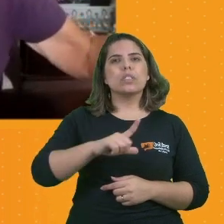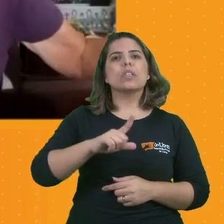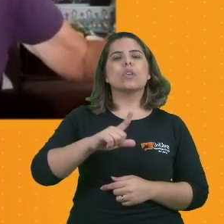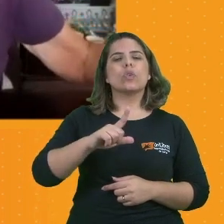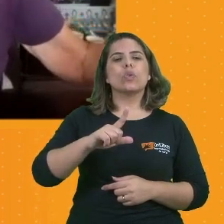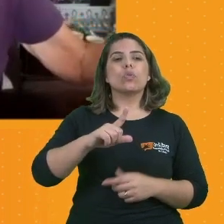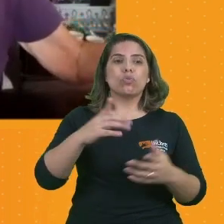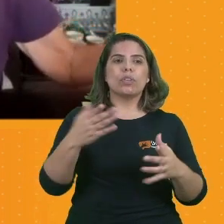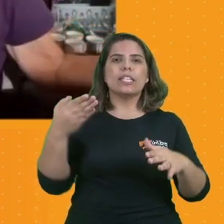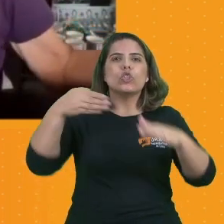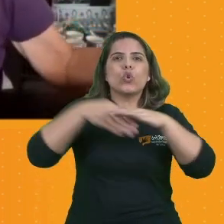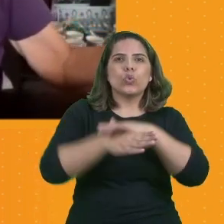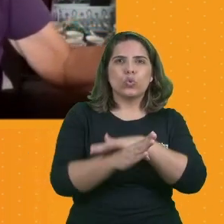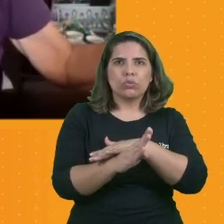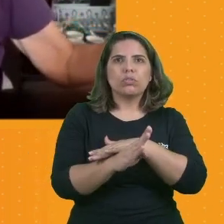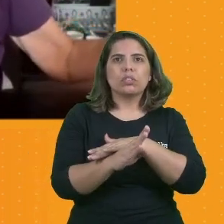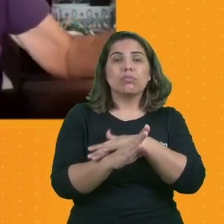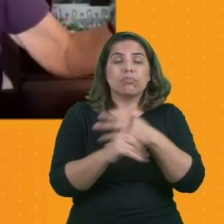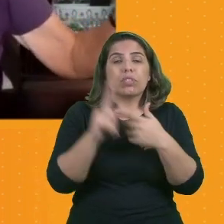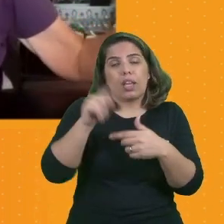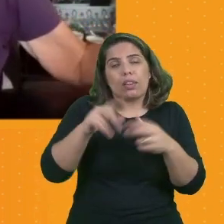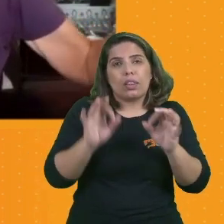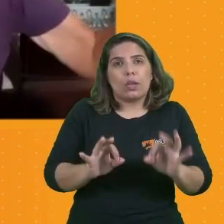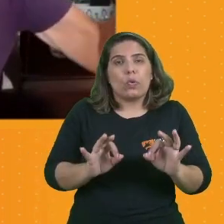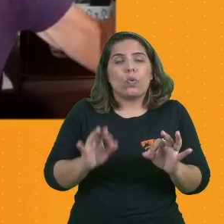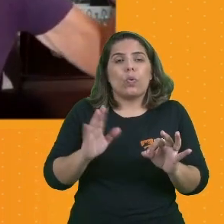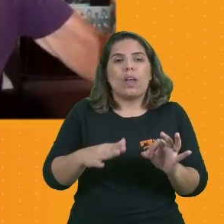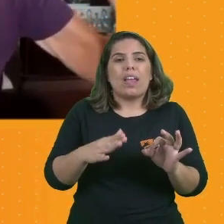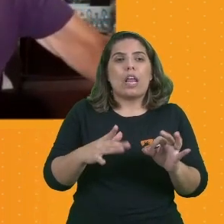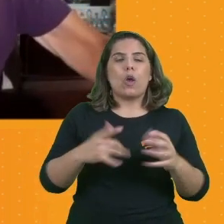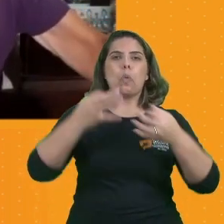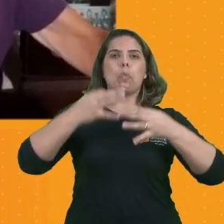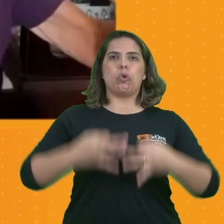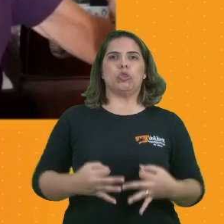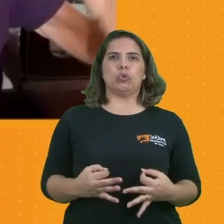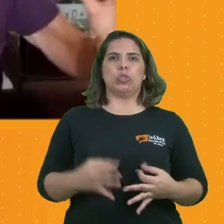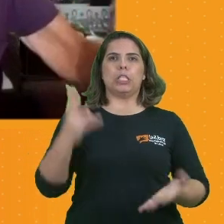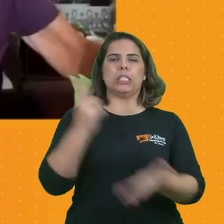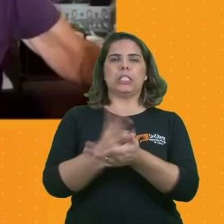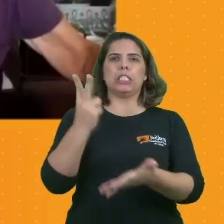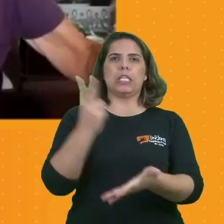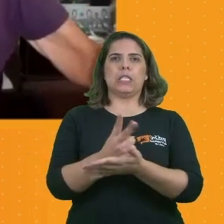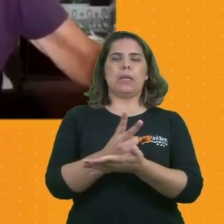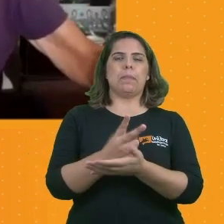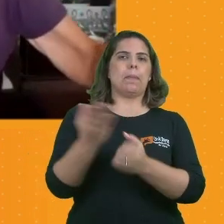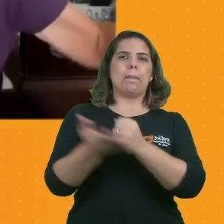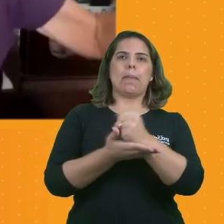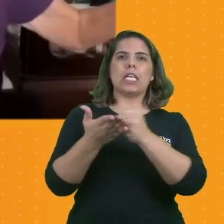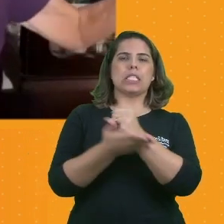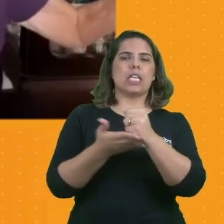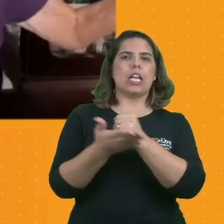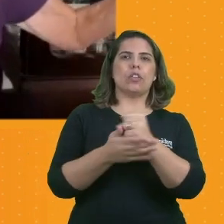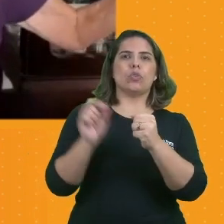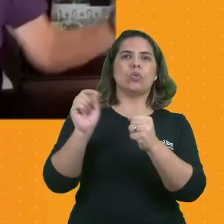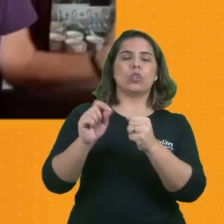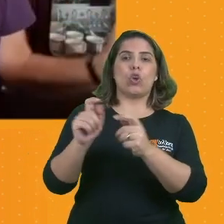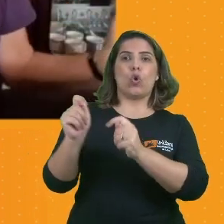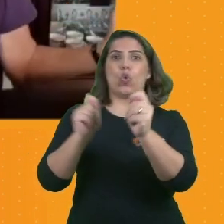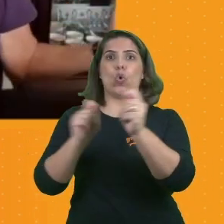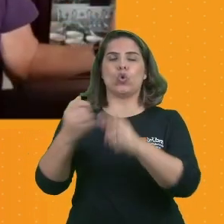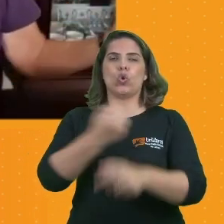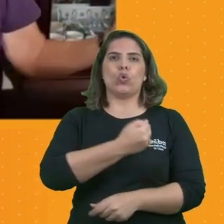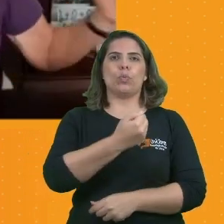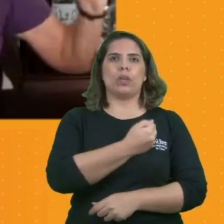introduzir Sem dúvida nenhuma era então não aquela costura sempre sempre baseado no controle